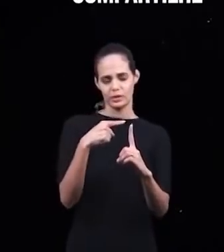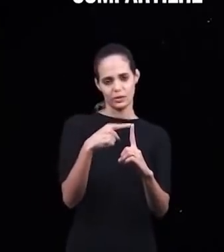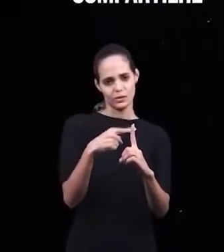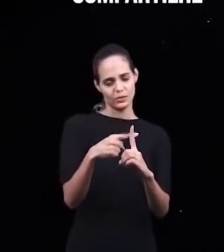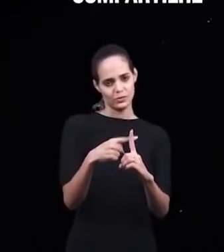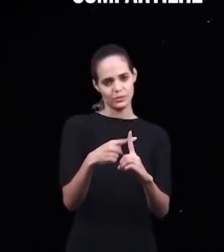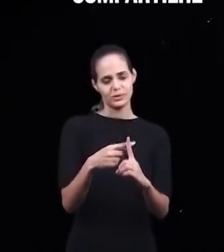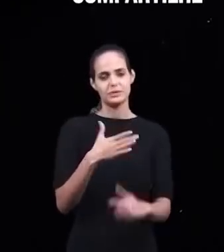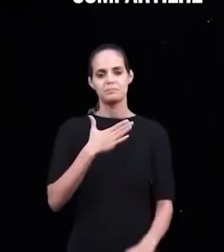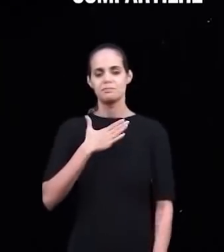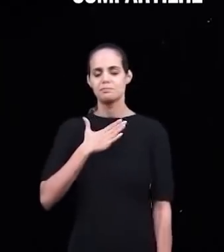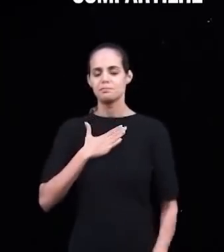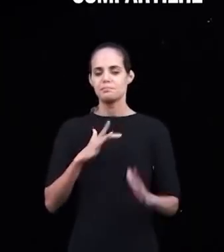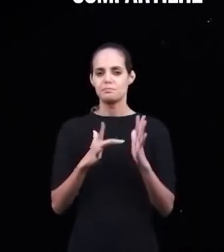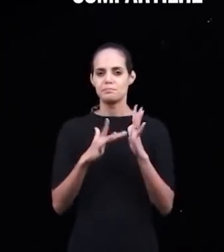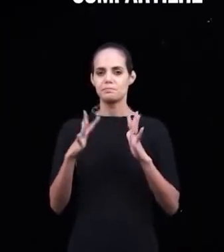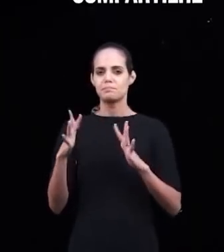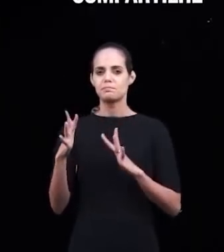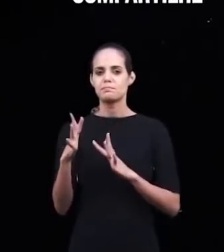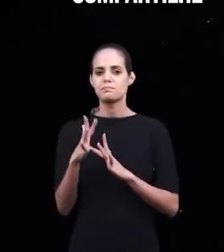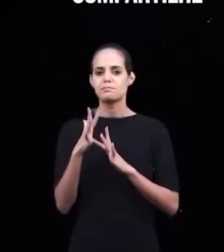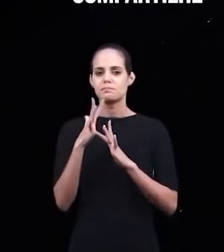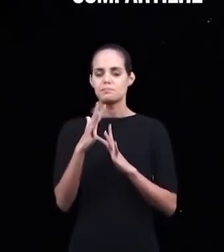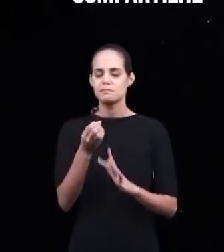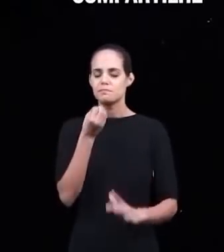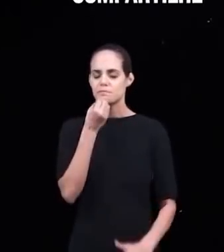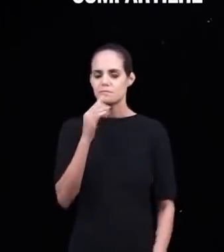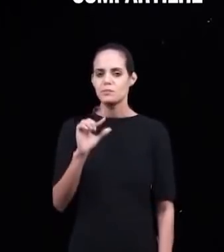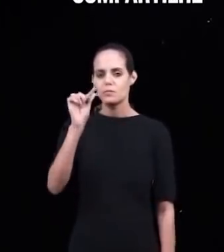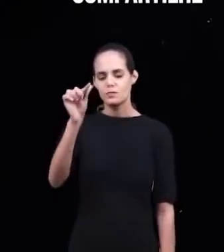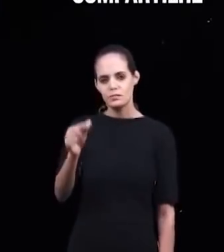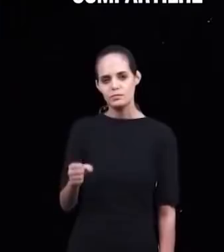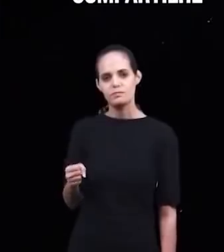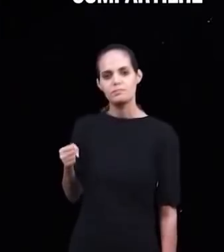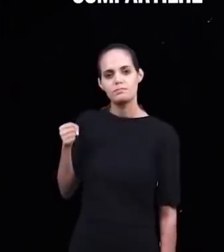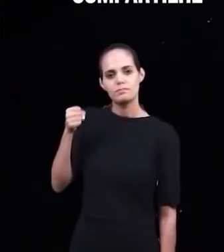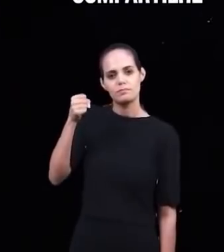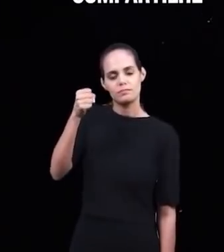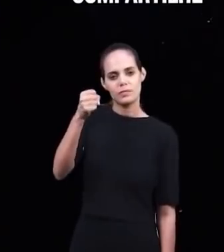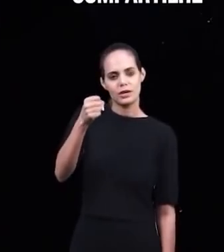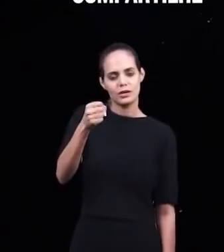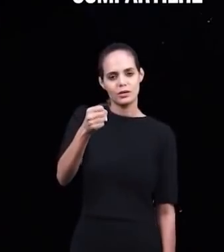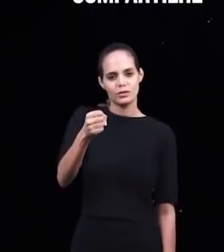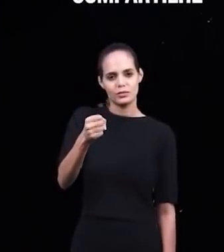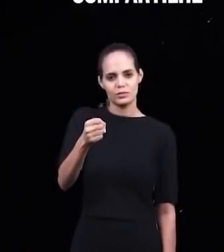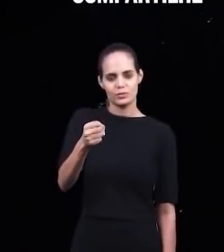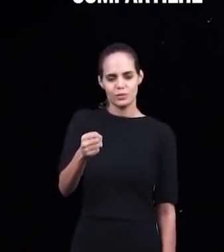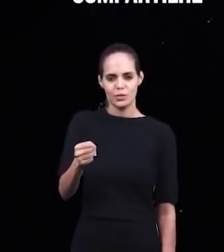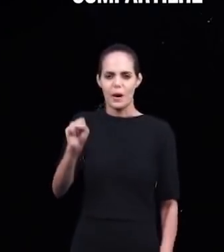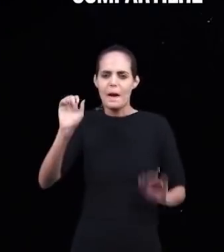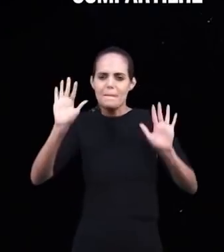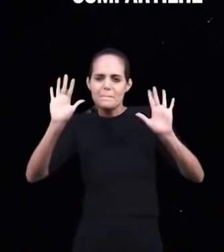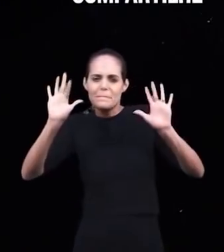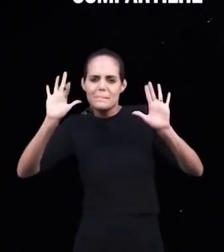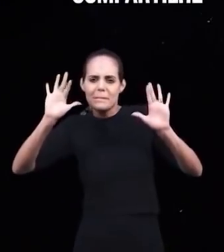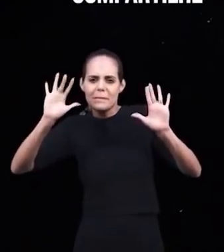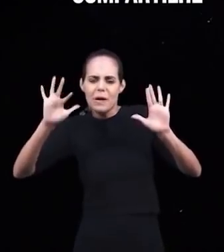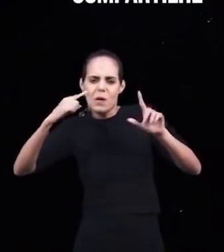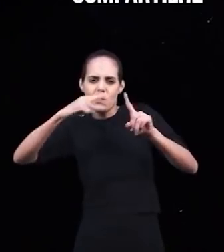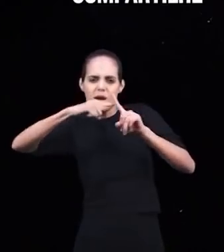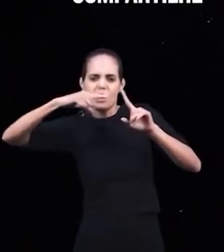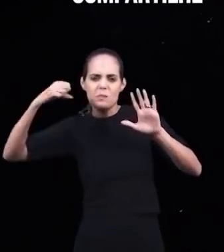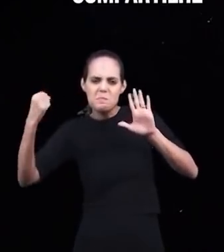meu Jesus, o bom pastor, a mão que foi na